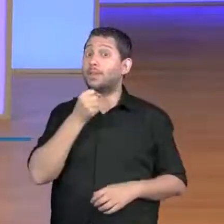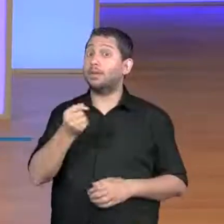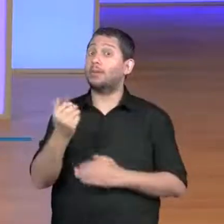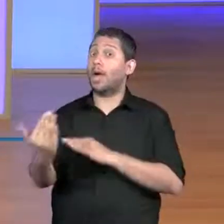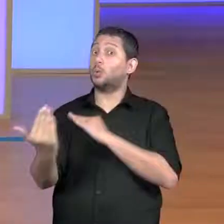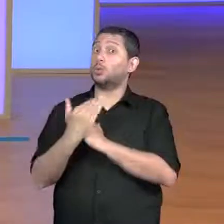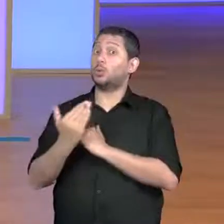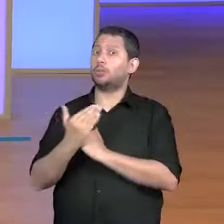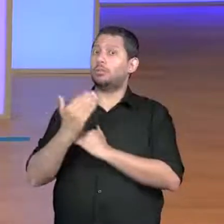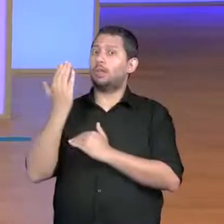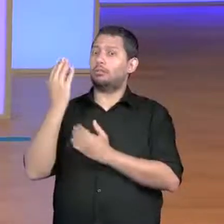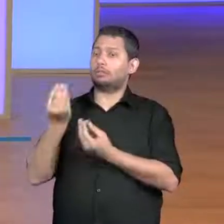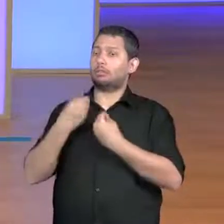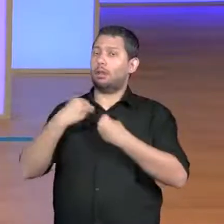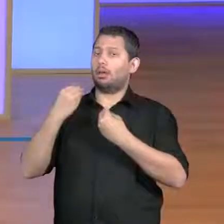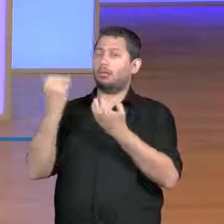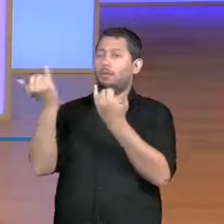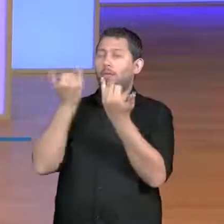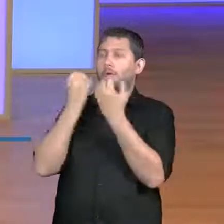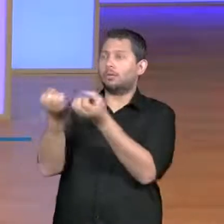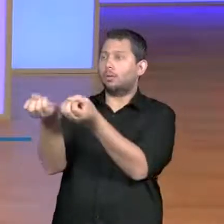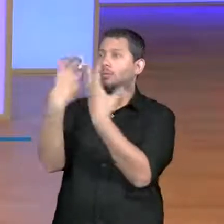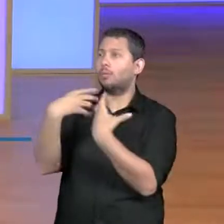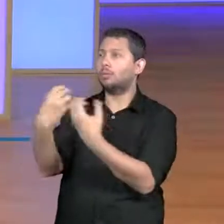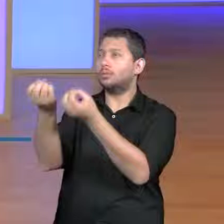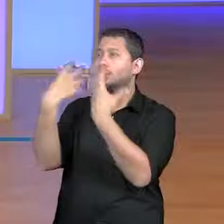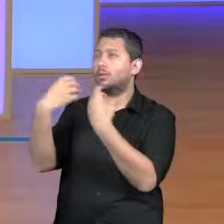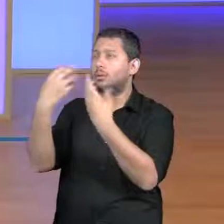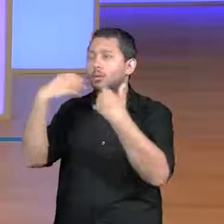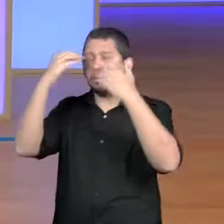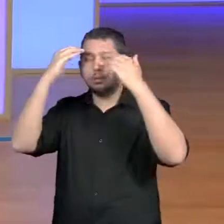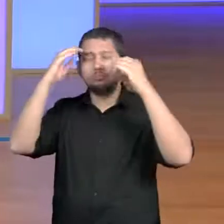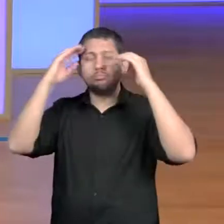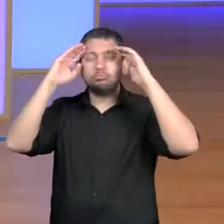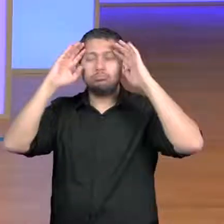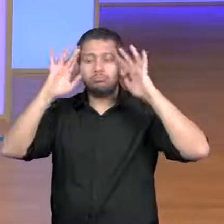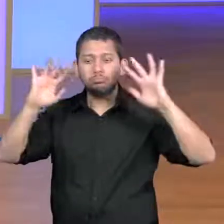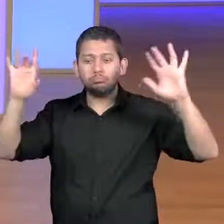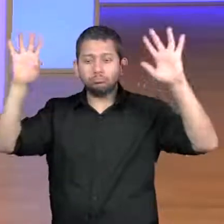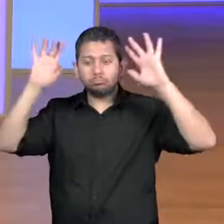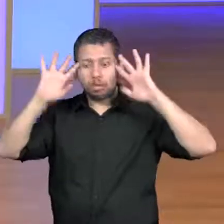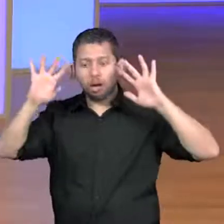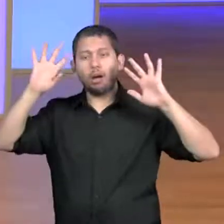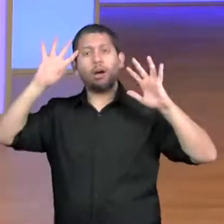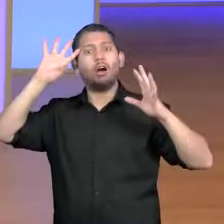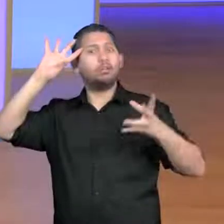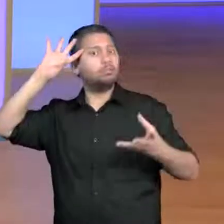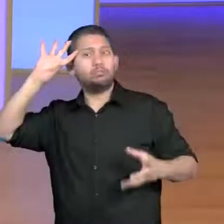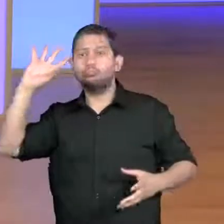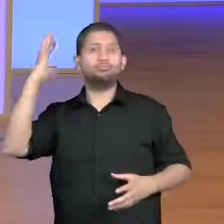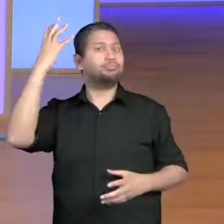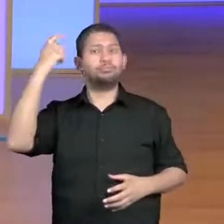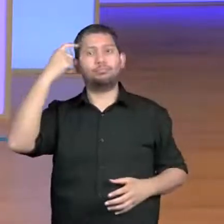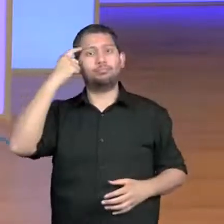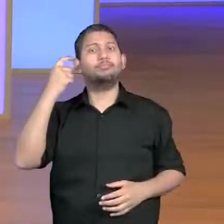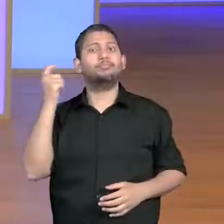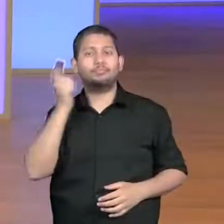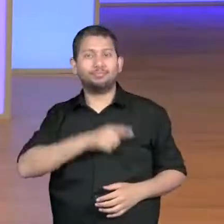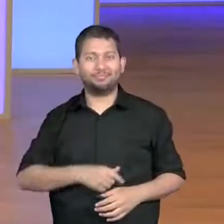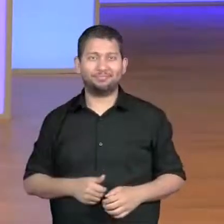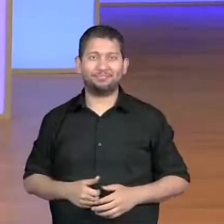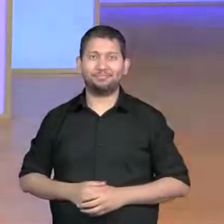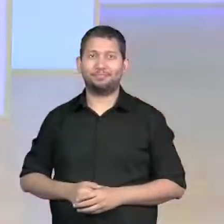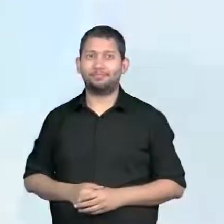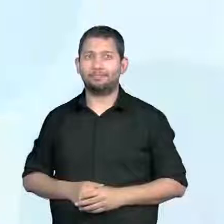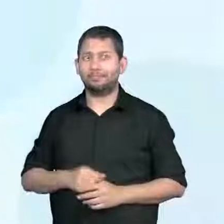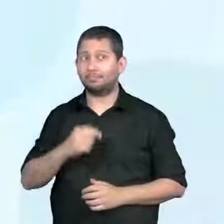a ter informações, né? A gente assiste entrevista para ter informações, ter mais informações e aprender mais sobre um tema.